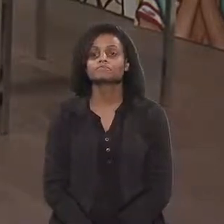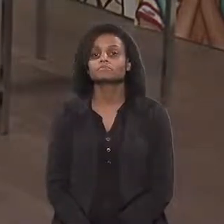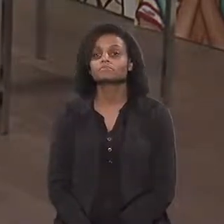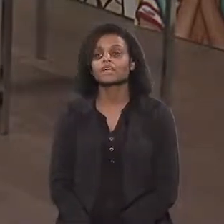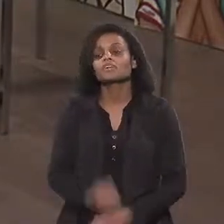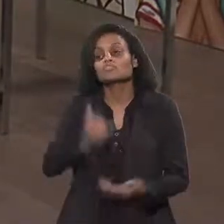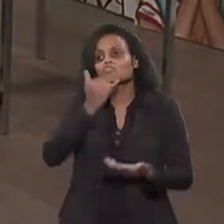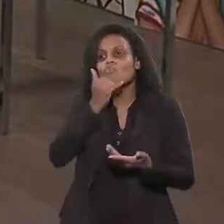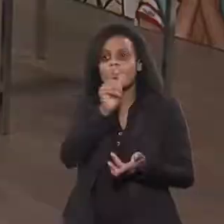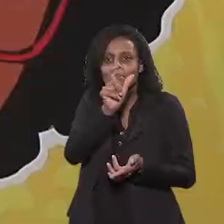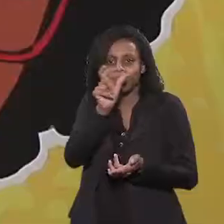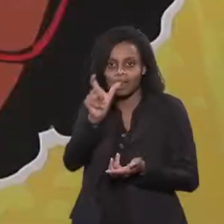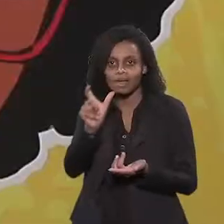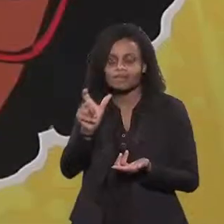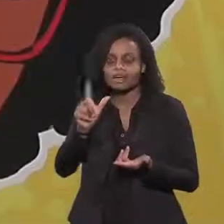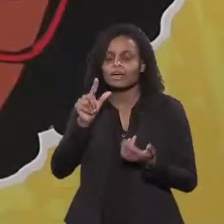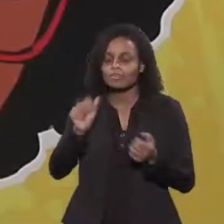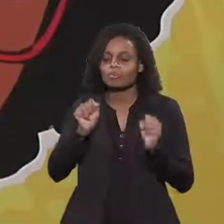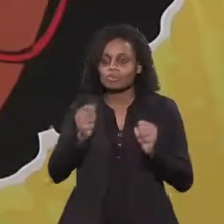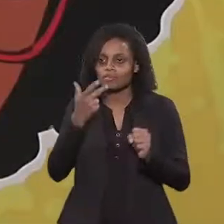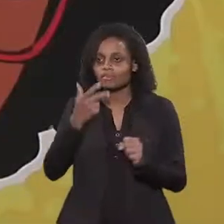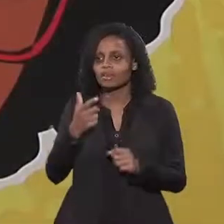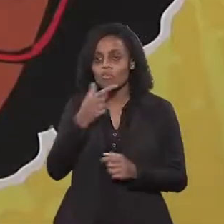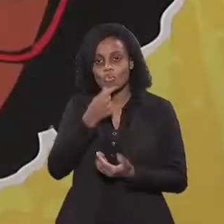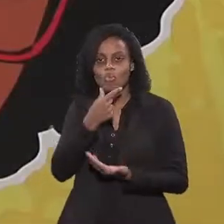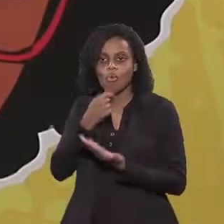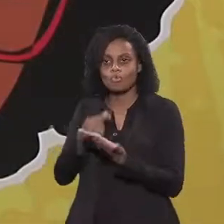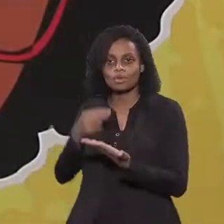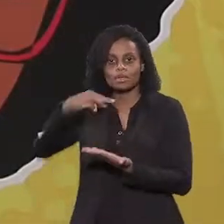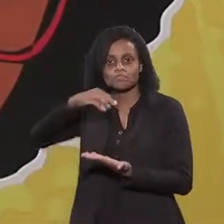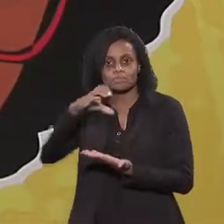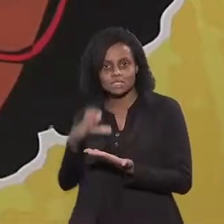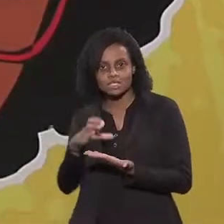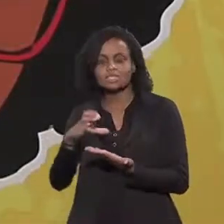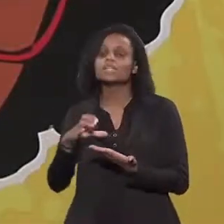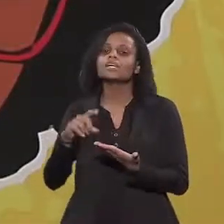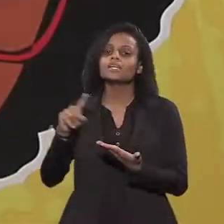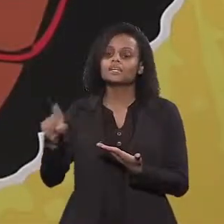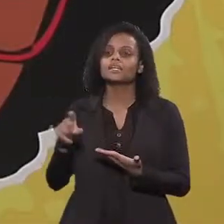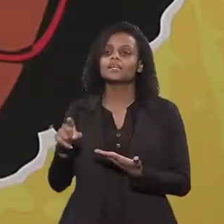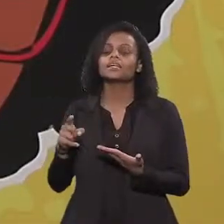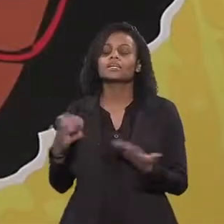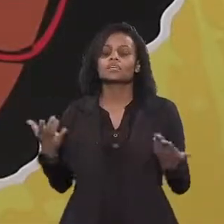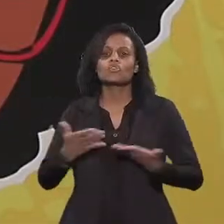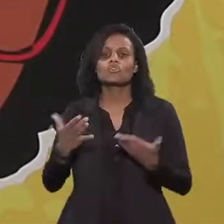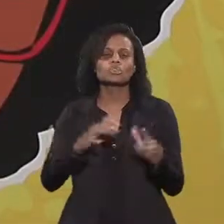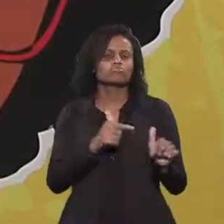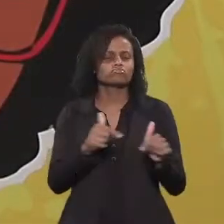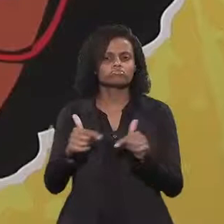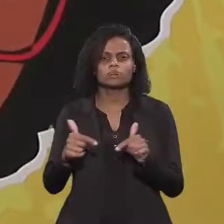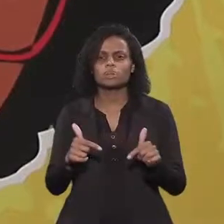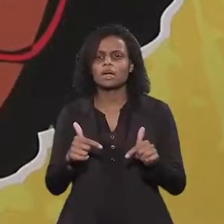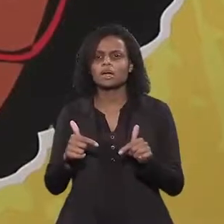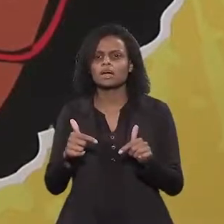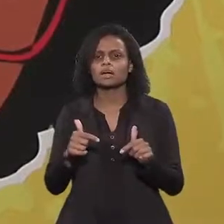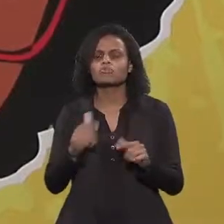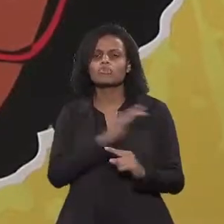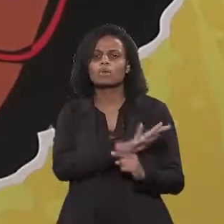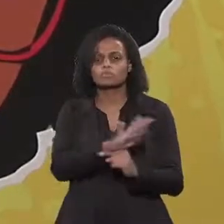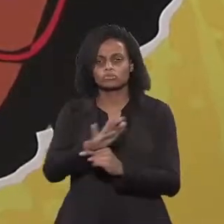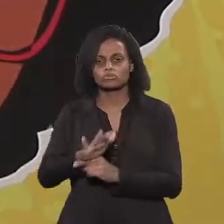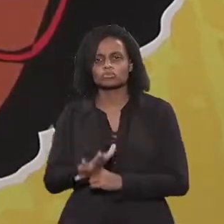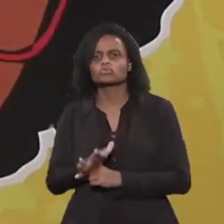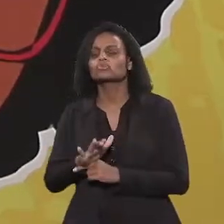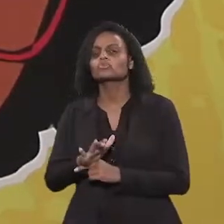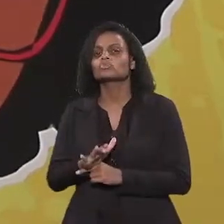que, com perdão da palavra, podendo citar aqui um homem e um MC que tem feito hoje